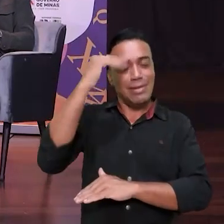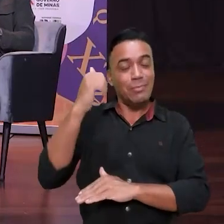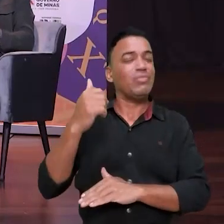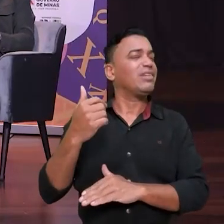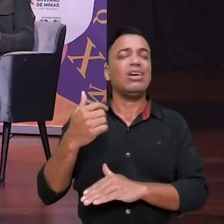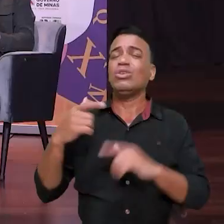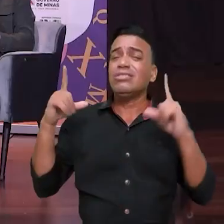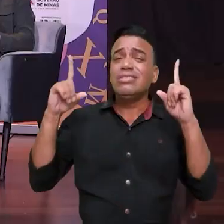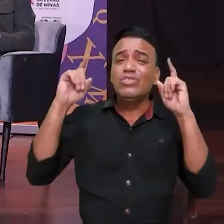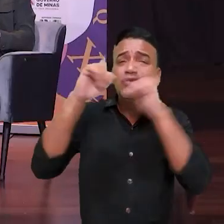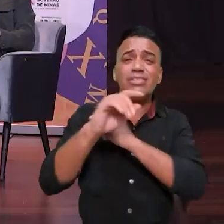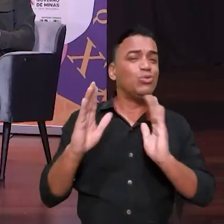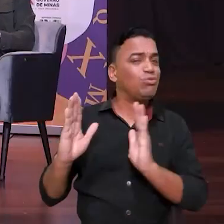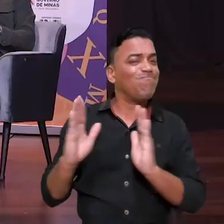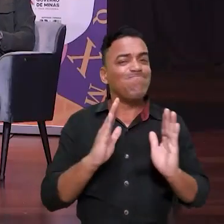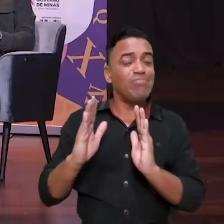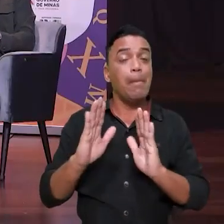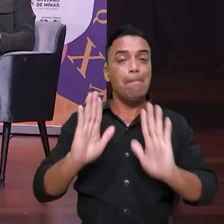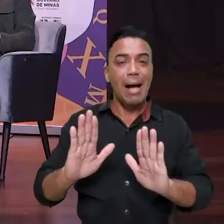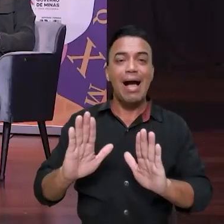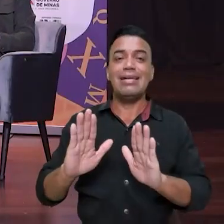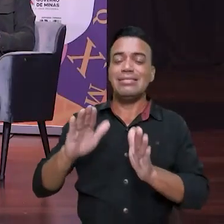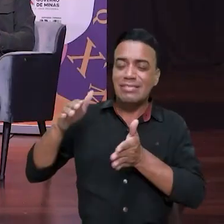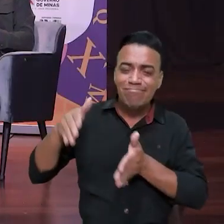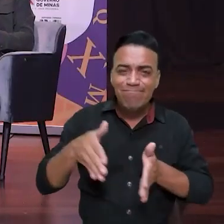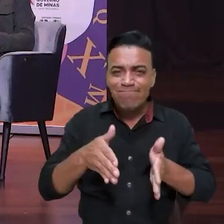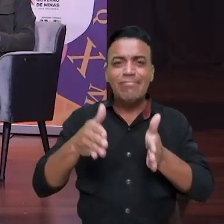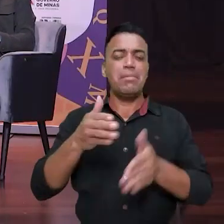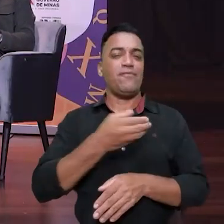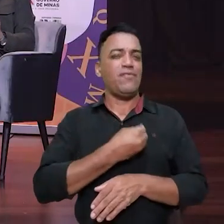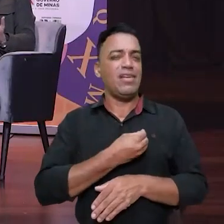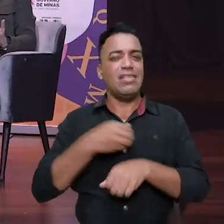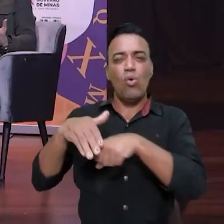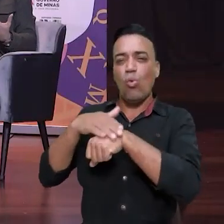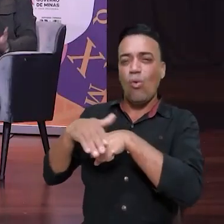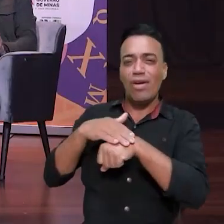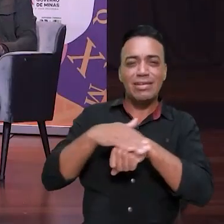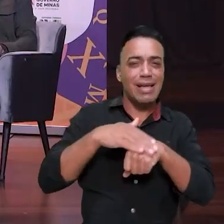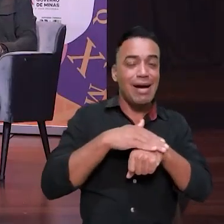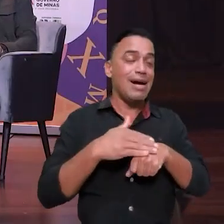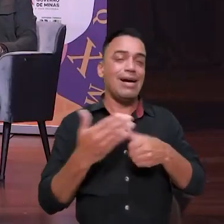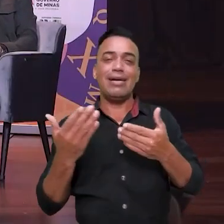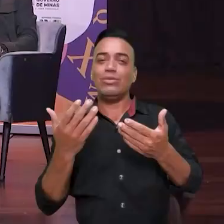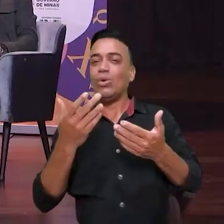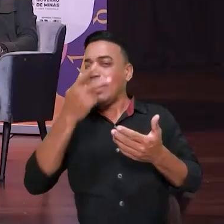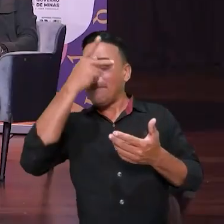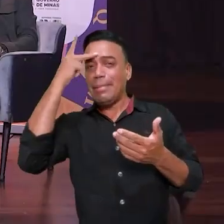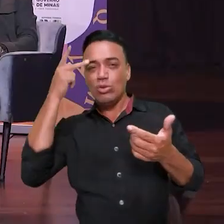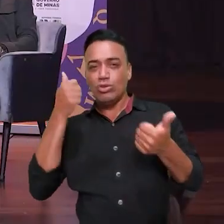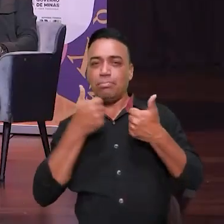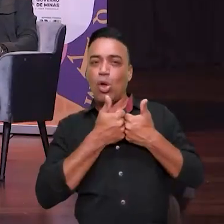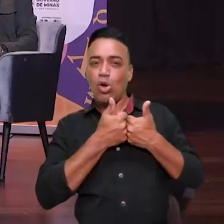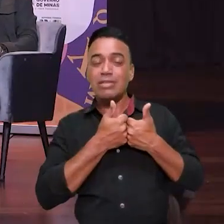jornada muito difícil. Mas pelo caminho, assim, e eu tenho conversado muito isso com as pessoas mais próximas,